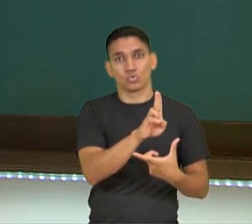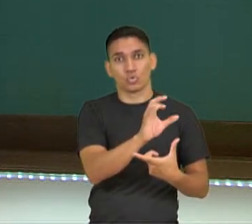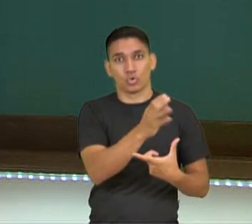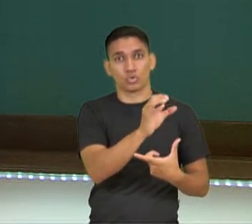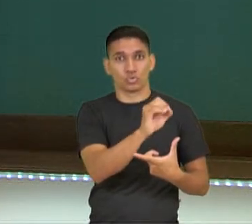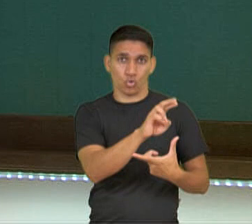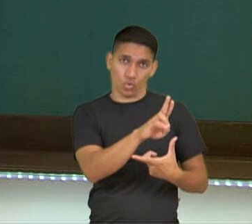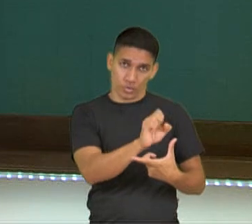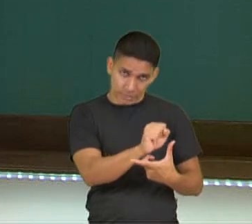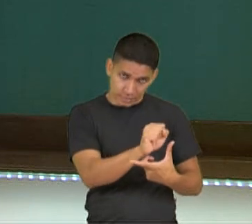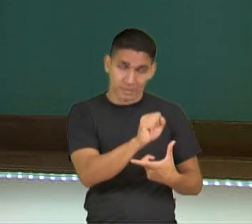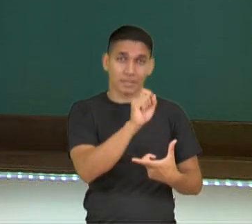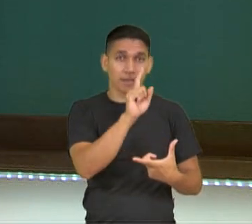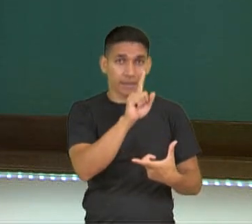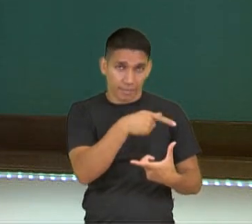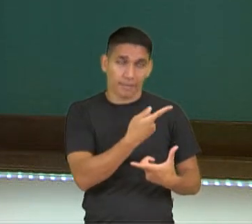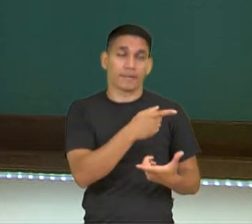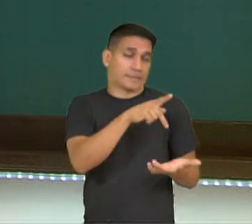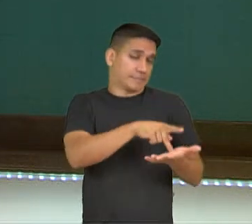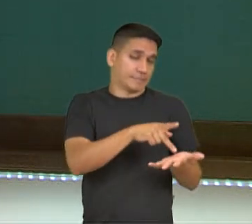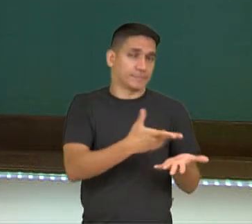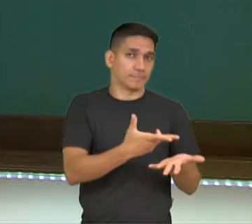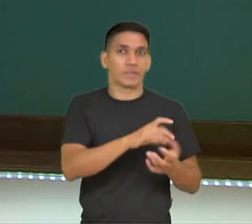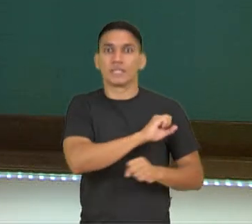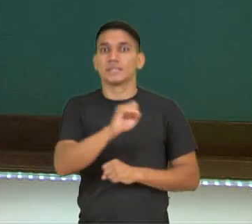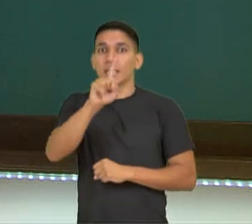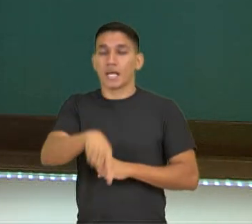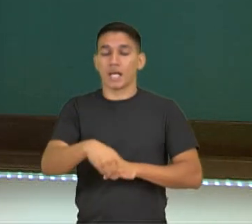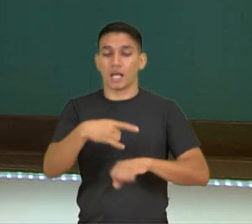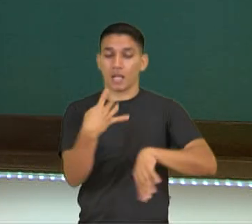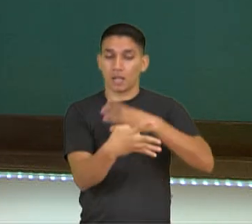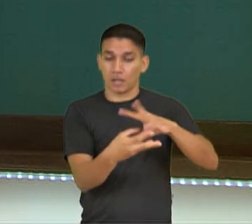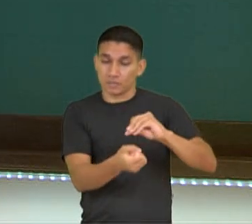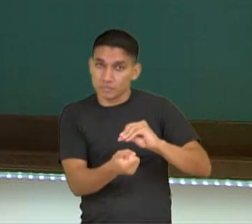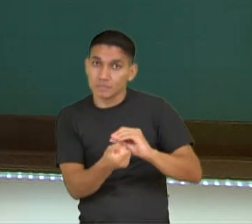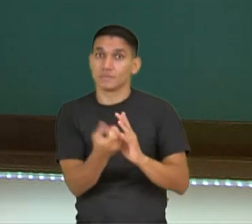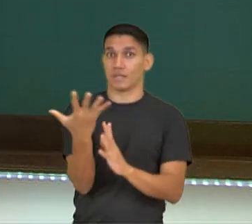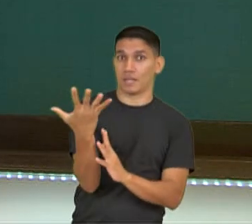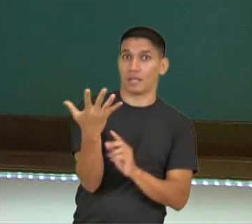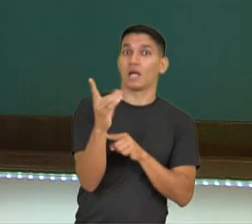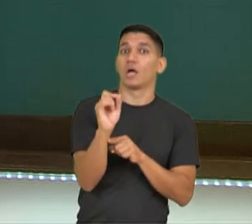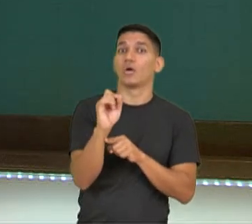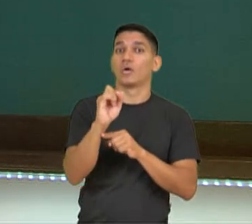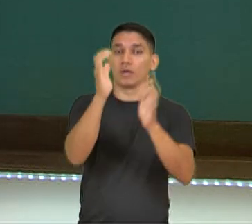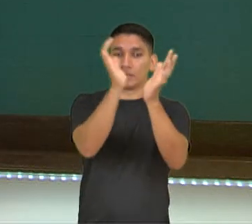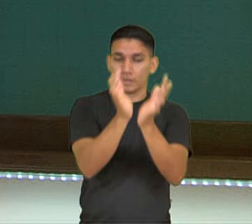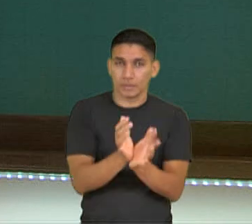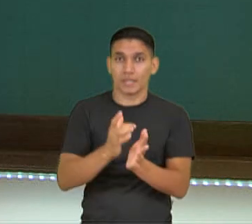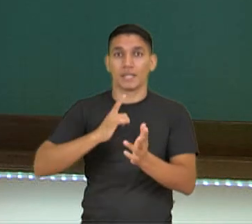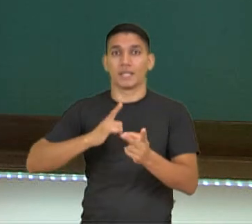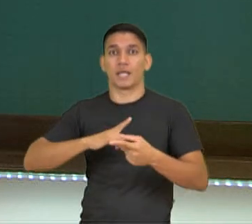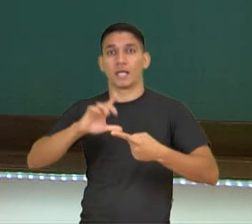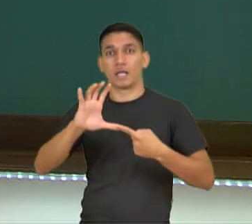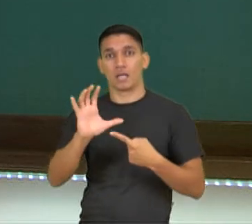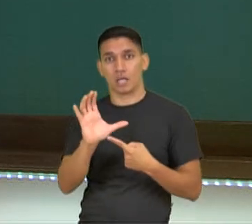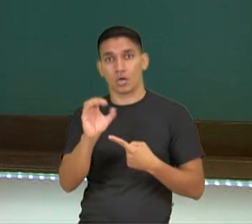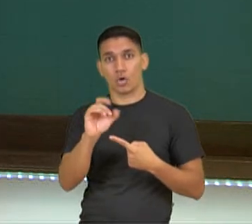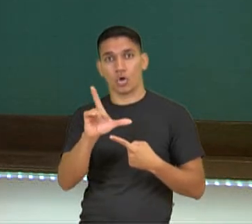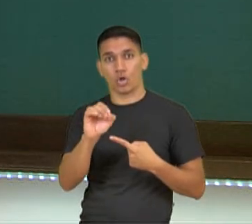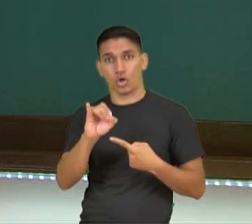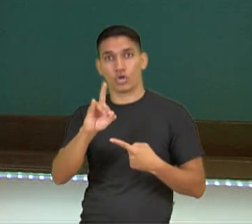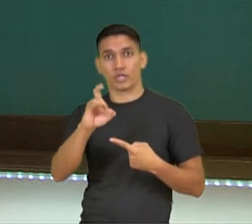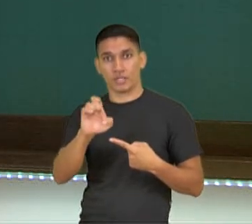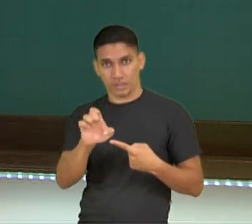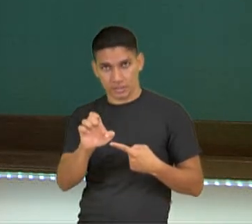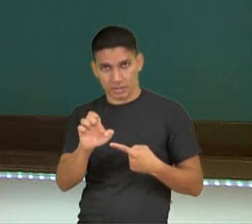homogênea, solução. Quando nós falamos em heterogêneas, nós classificamos em dispersão coloidal ou suspensões,